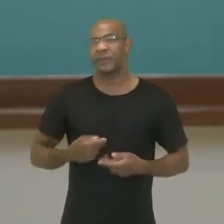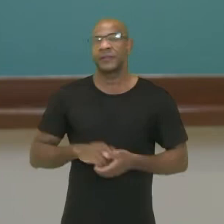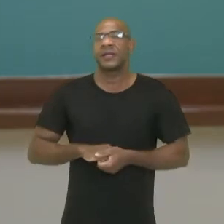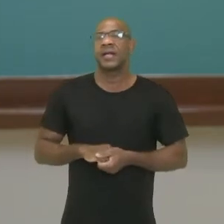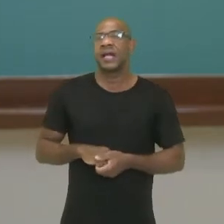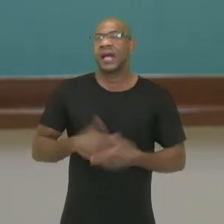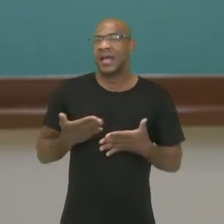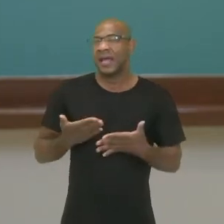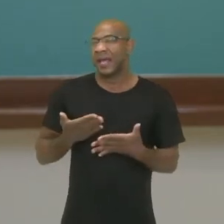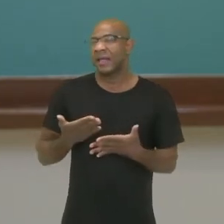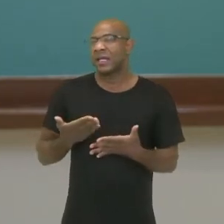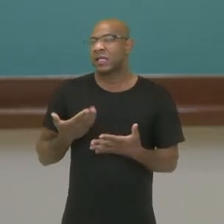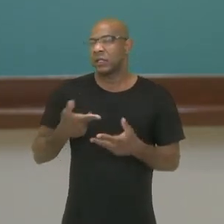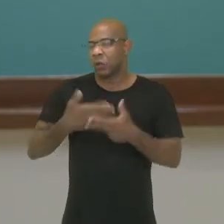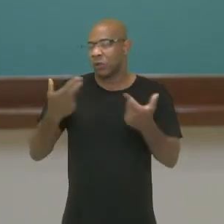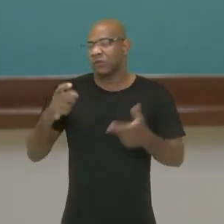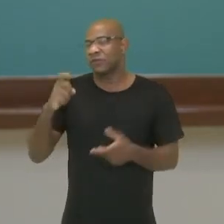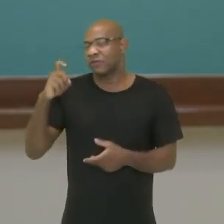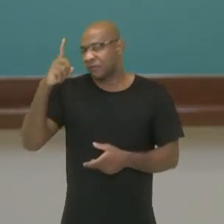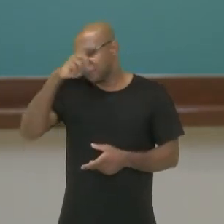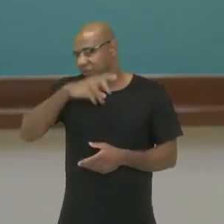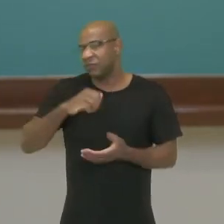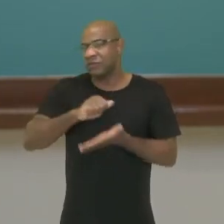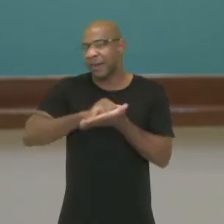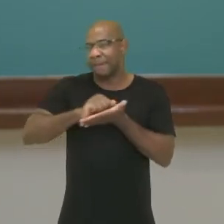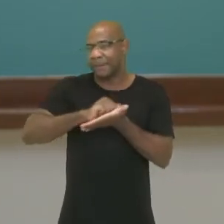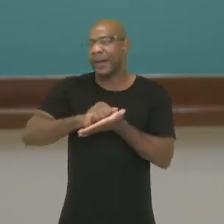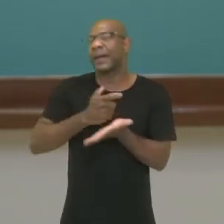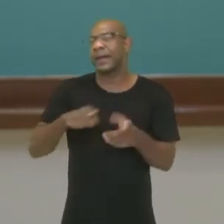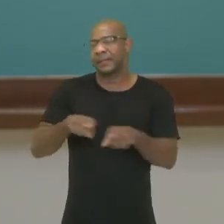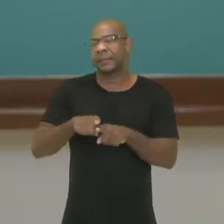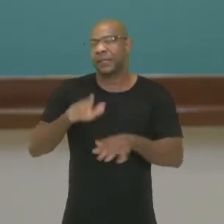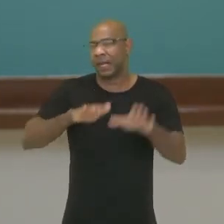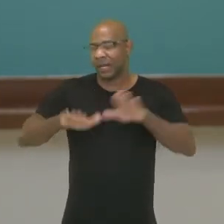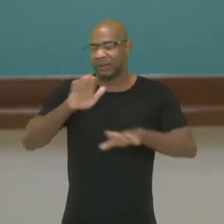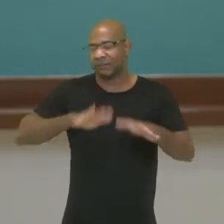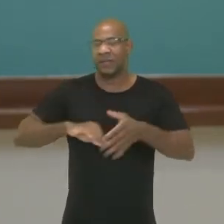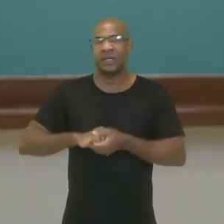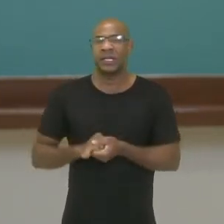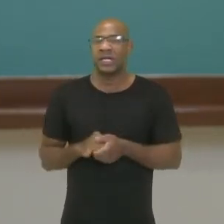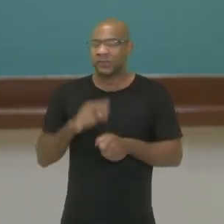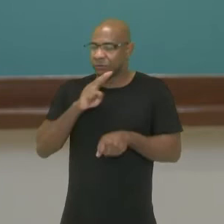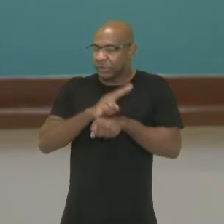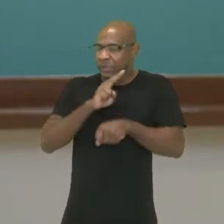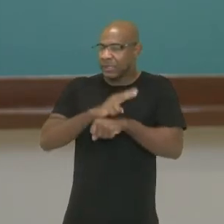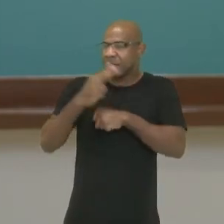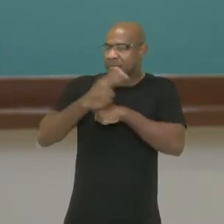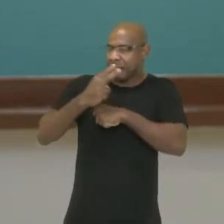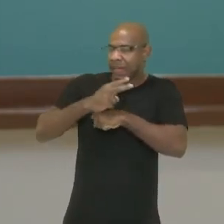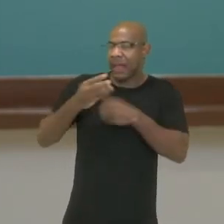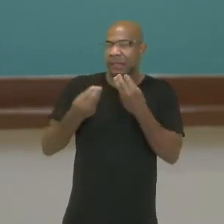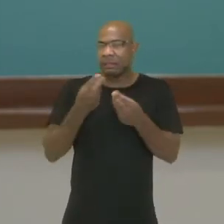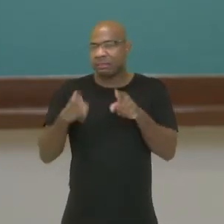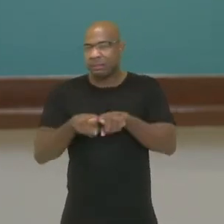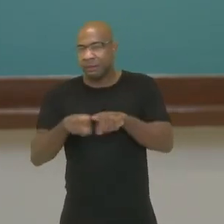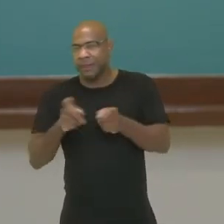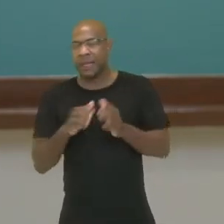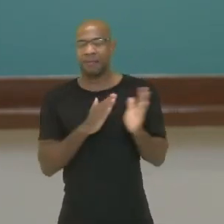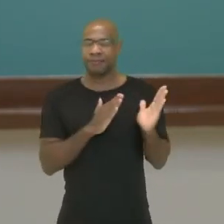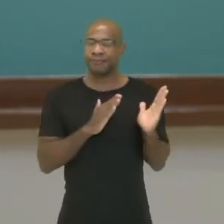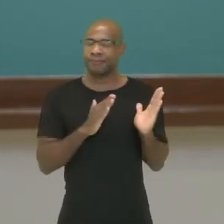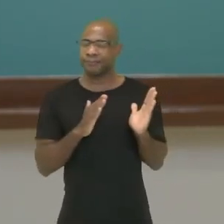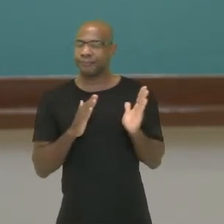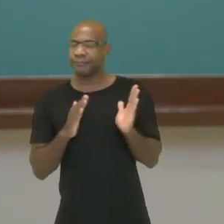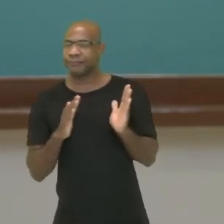você lidar e tratar do que realmente, às vezes, alguma coisa física ali, que com o passar do tempo, ela vai